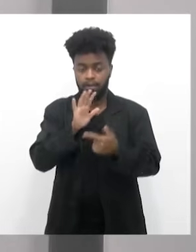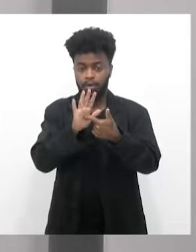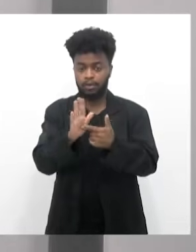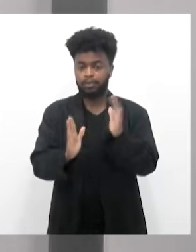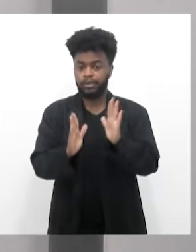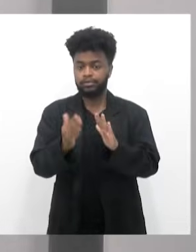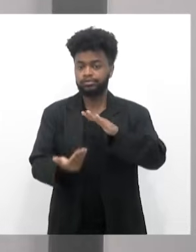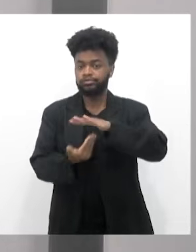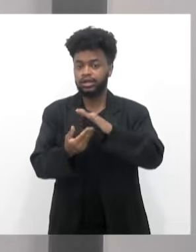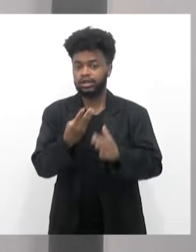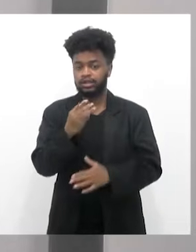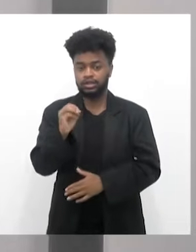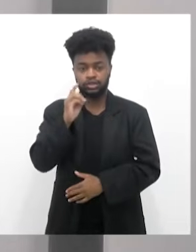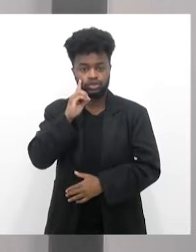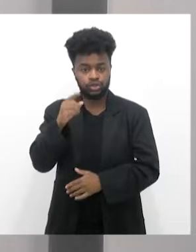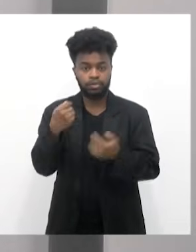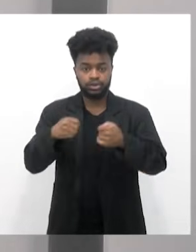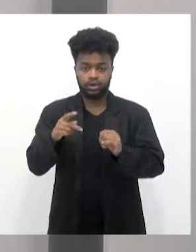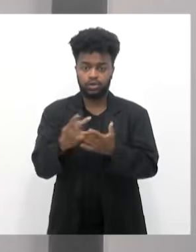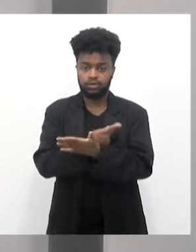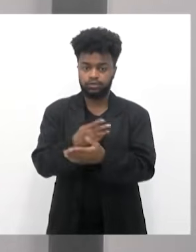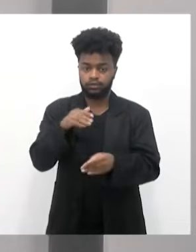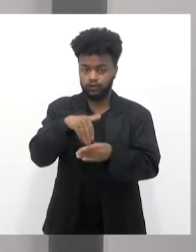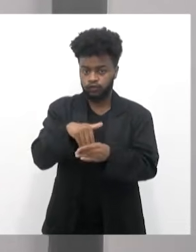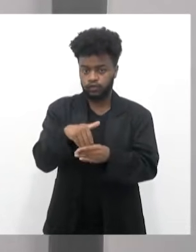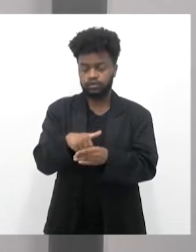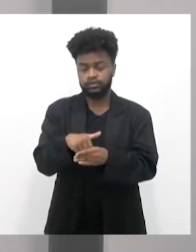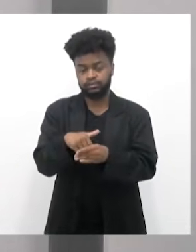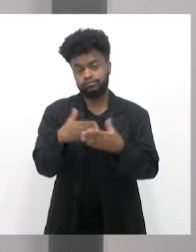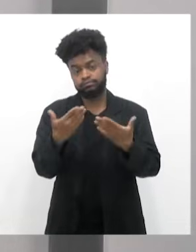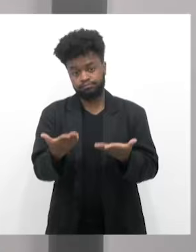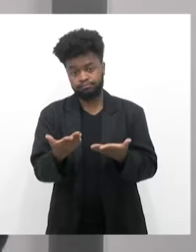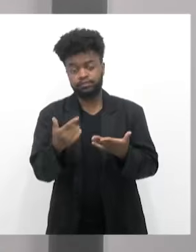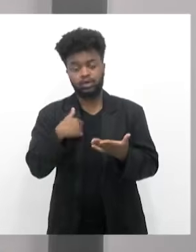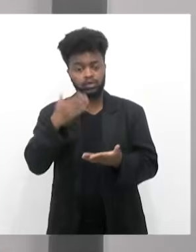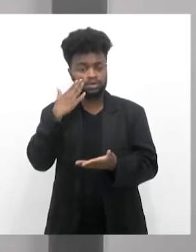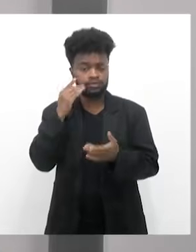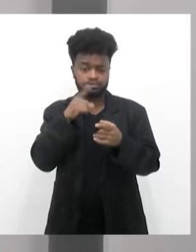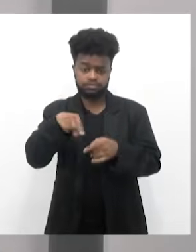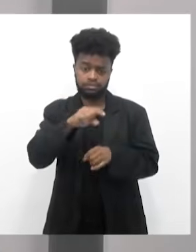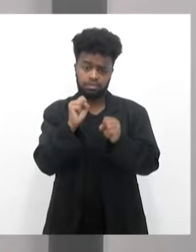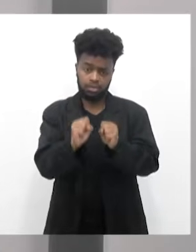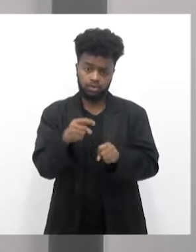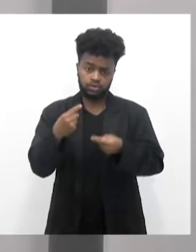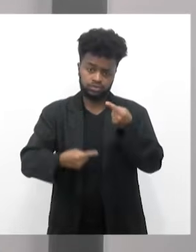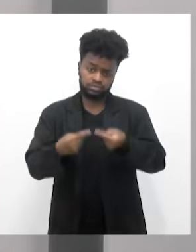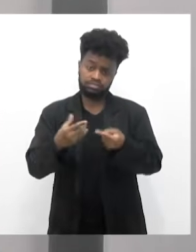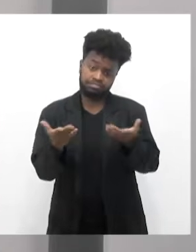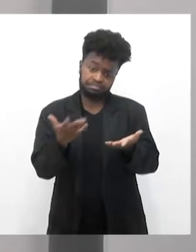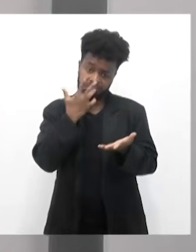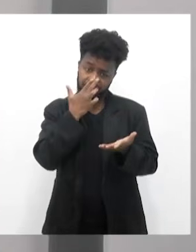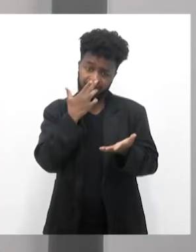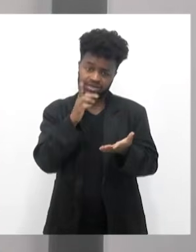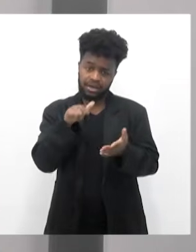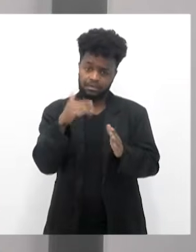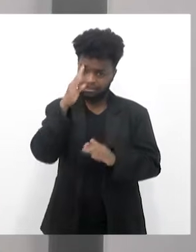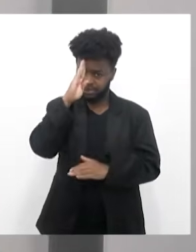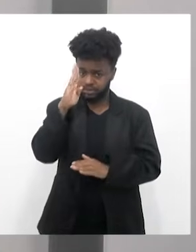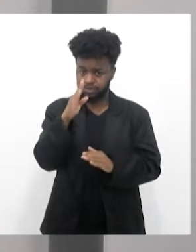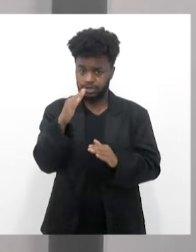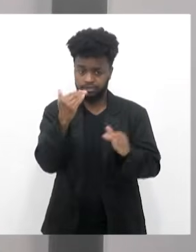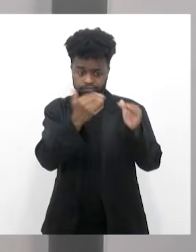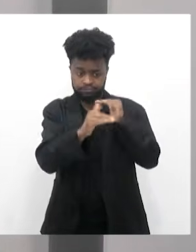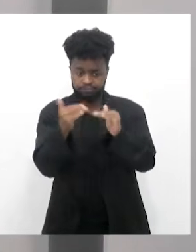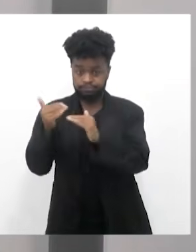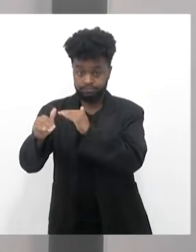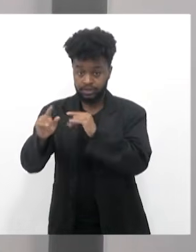dias se realize a eleição indireta. Então, sei que pode ser objeto de discussão e me parece que será o ponto de maior divergência, mas quero